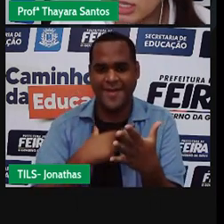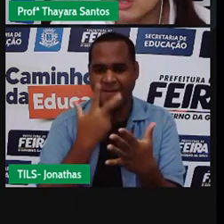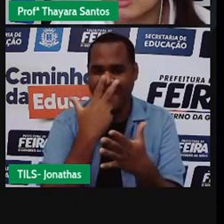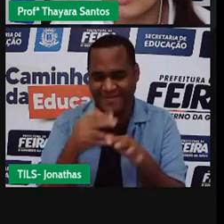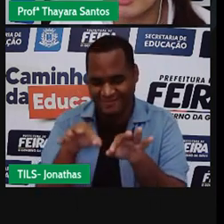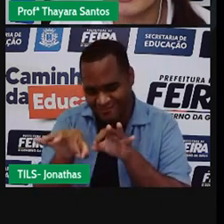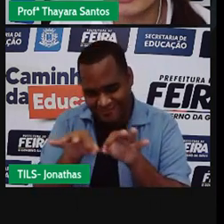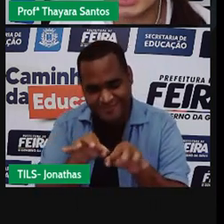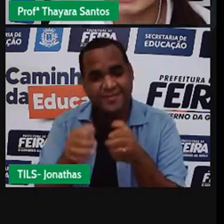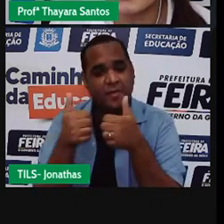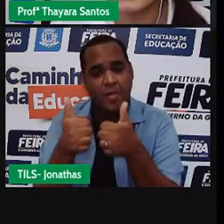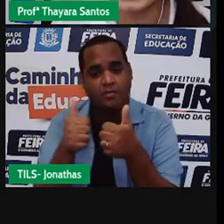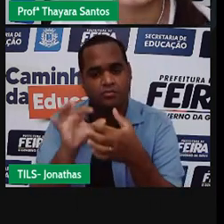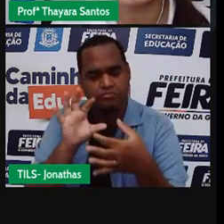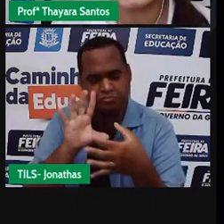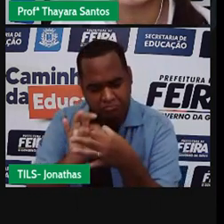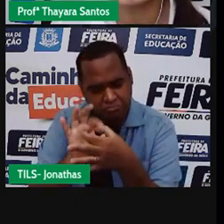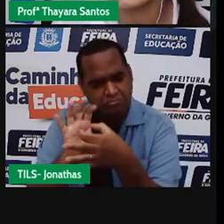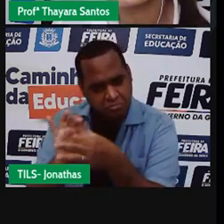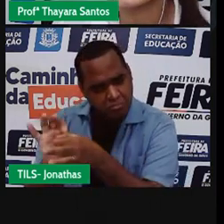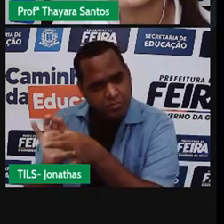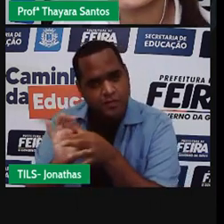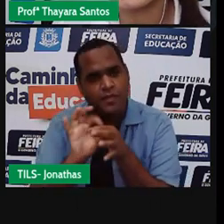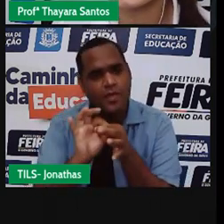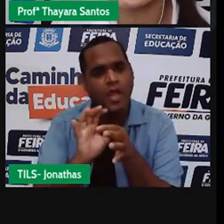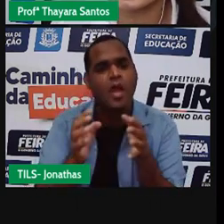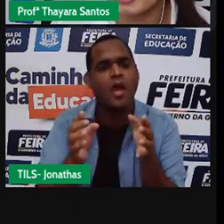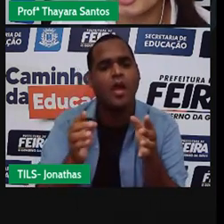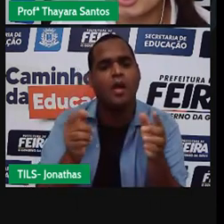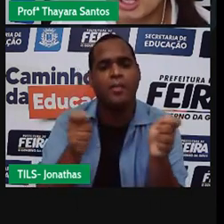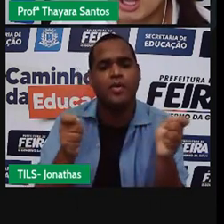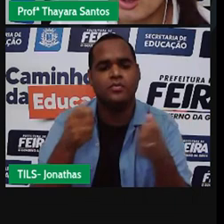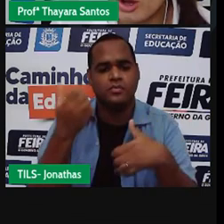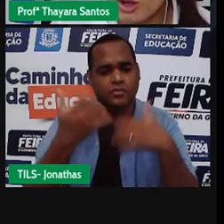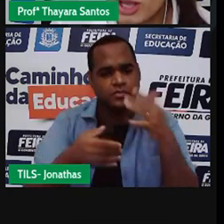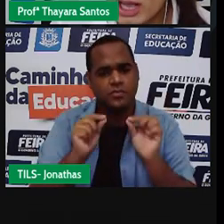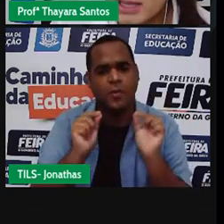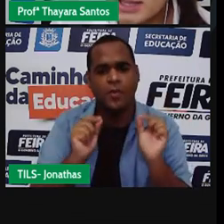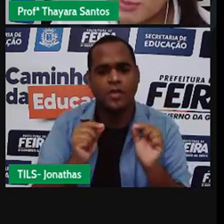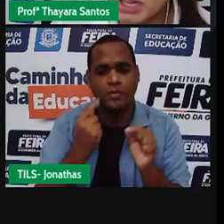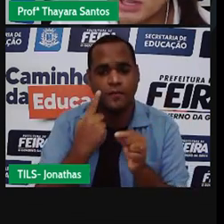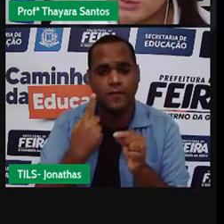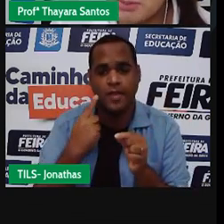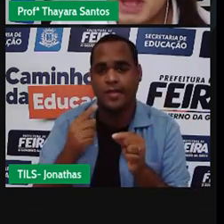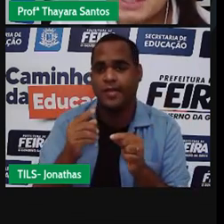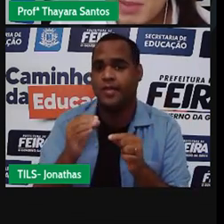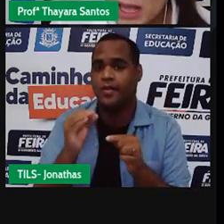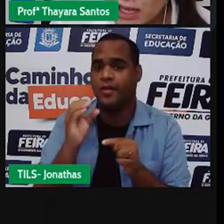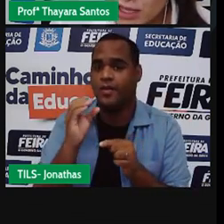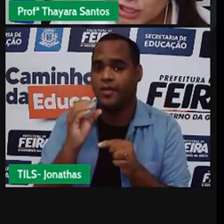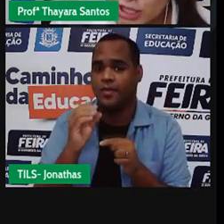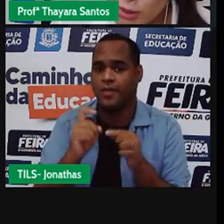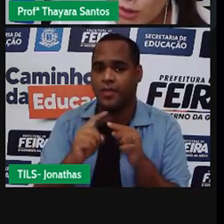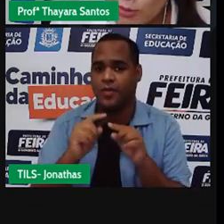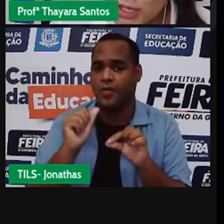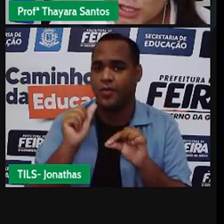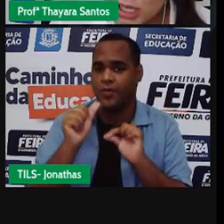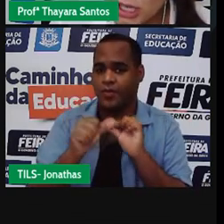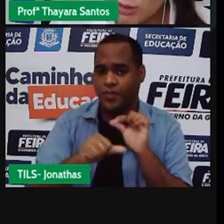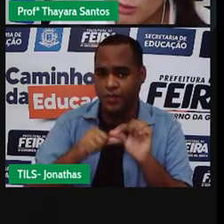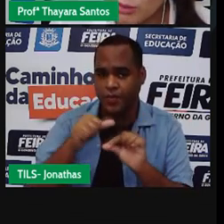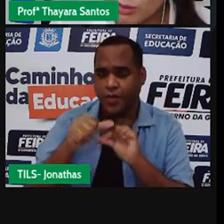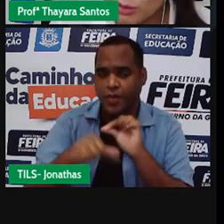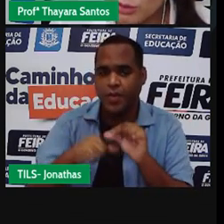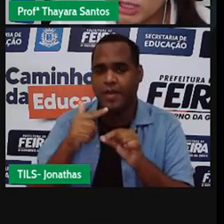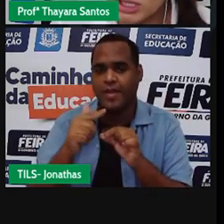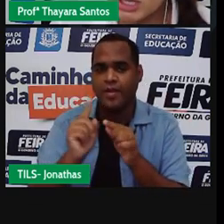organizadinha de uma forma fixa. E o que é que a gente pode fazer agora? A gente pode colocar essa temperatura mais baixa, ó, vou mexer